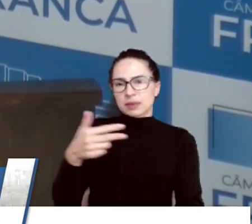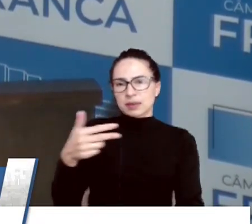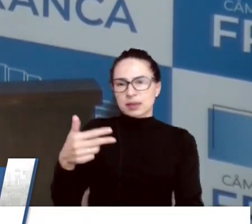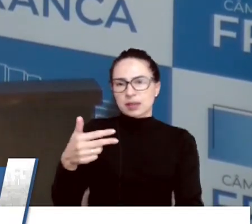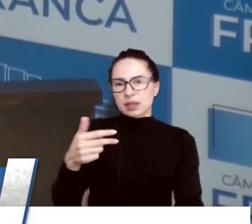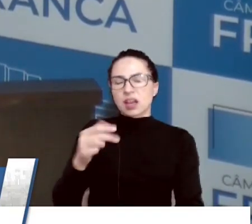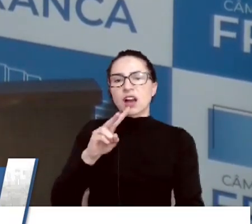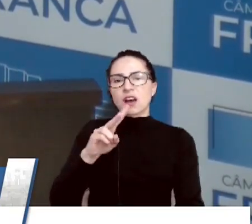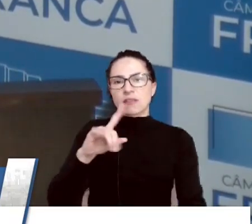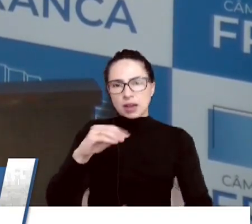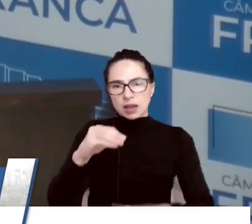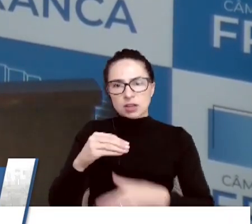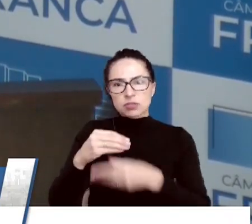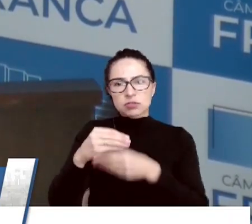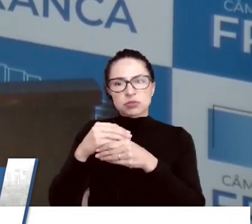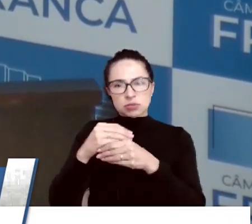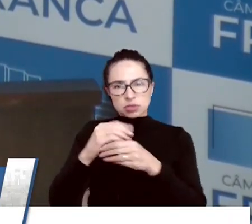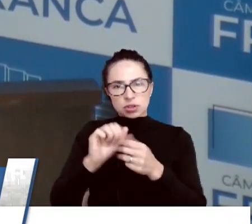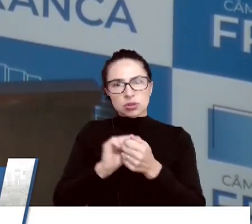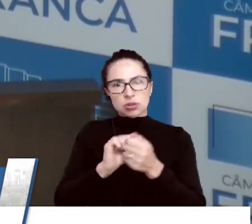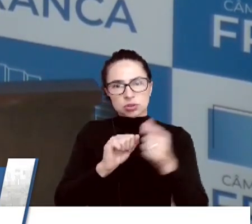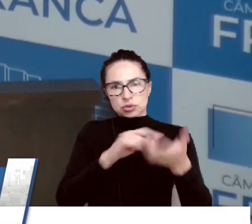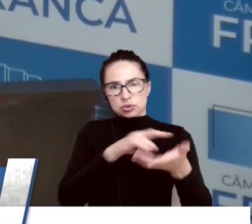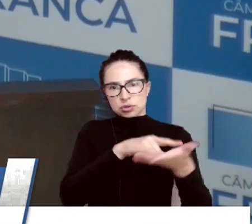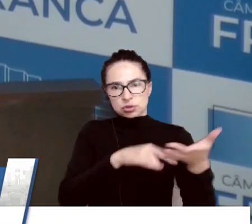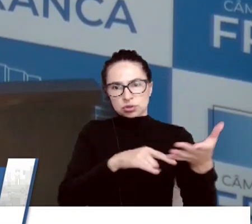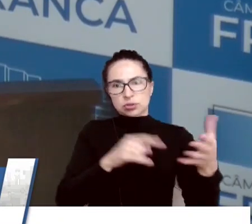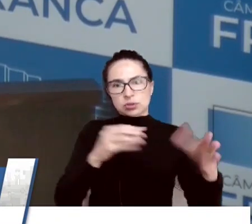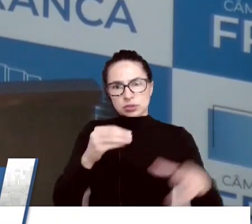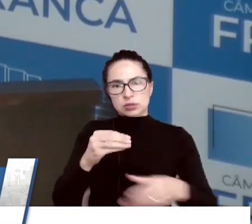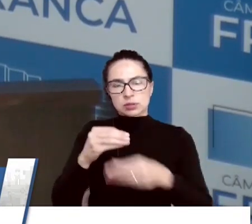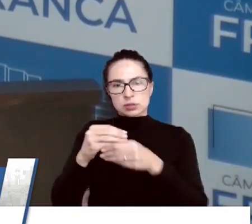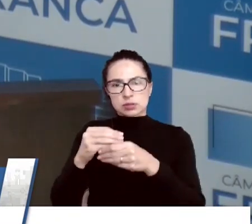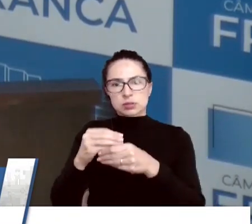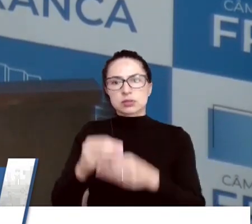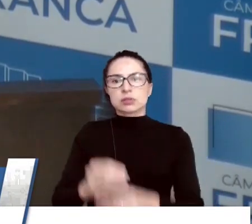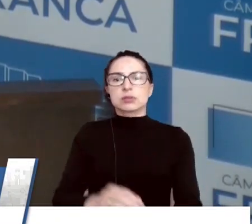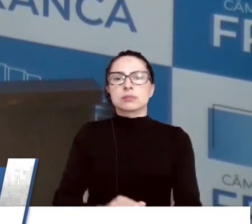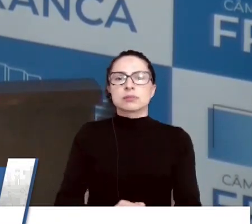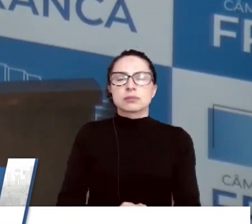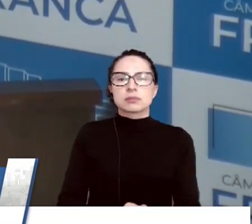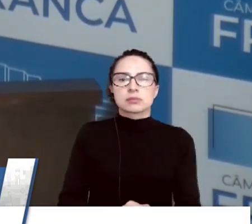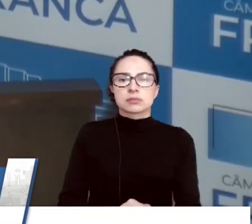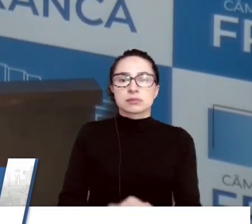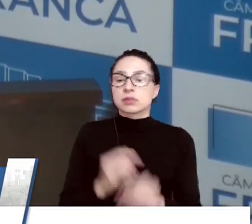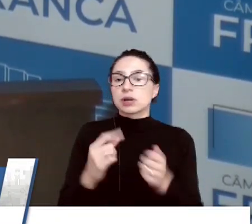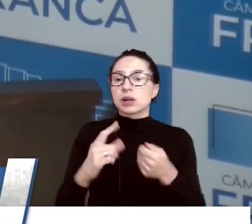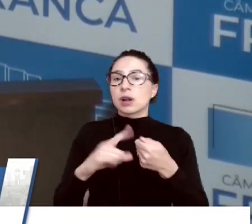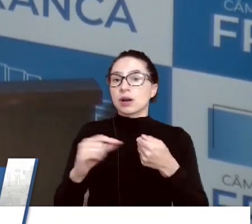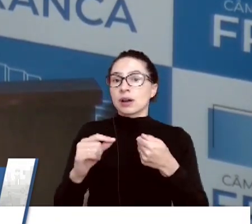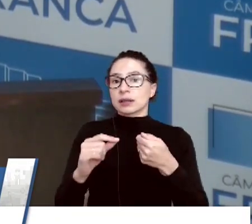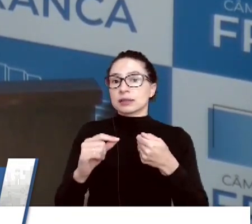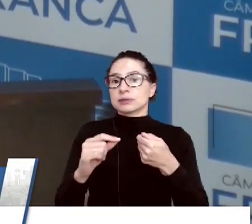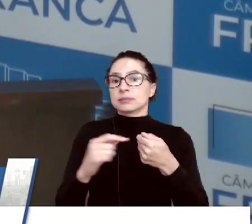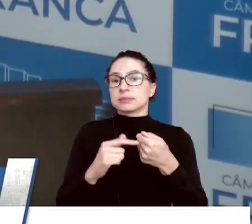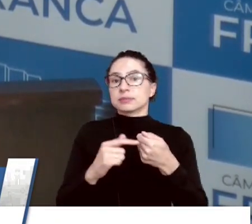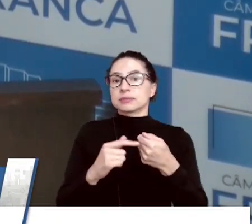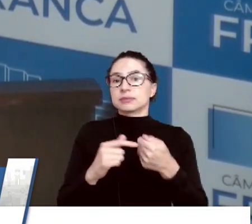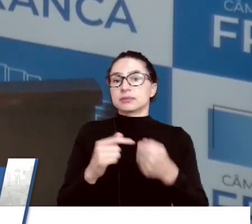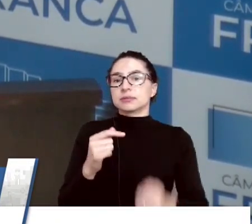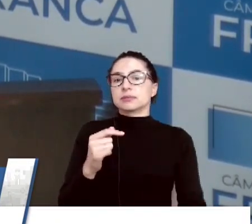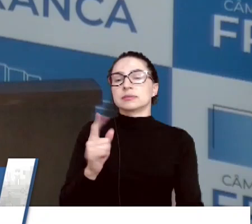juntada, eu vou solicitar a juntada do seu documento na nossa obrigado. Gente, olha o que diz aqui o artigo, só um minuto, presidente.